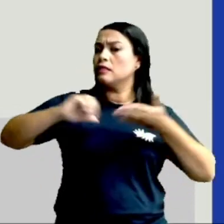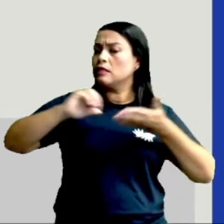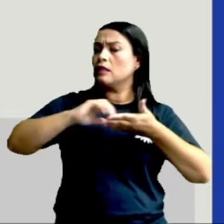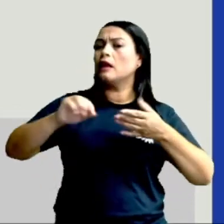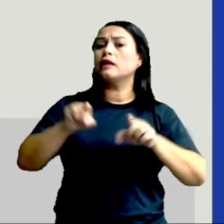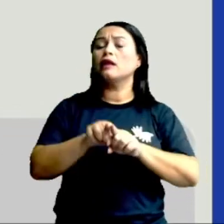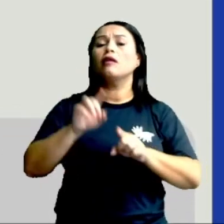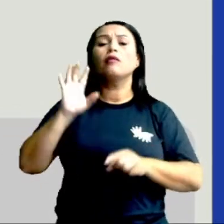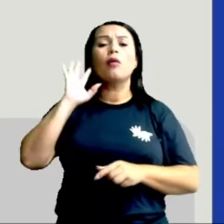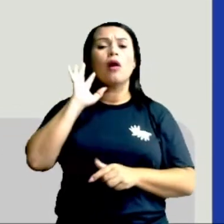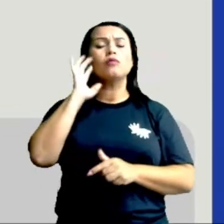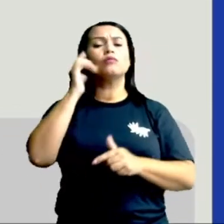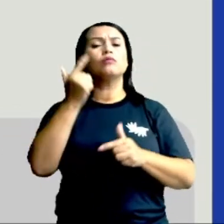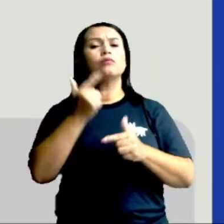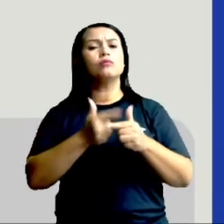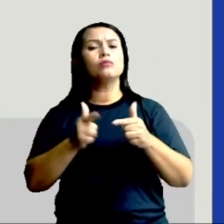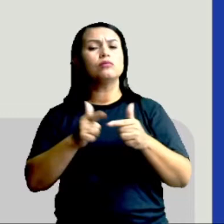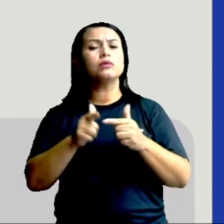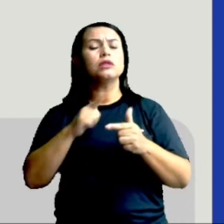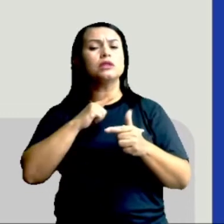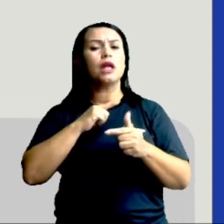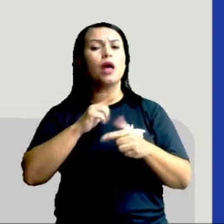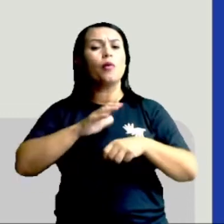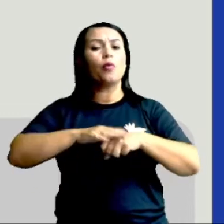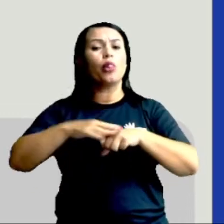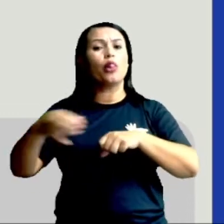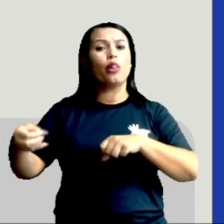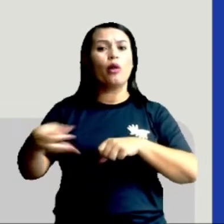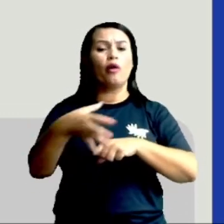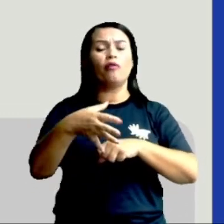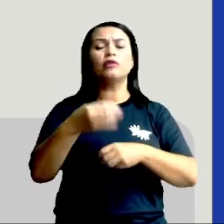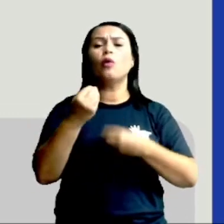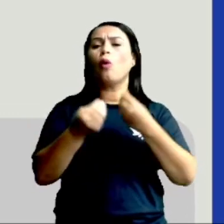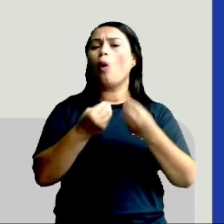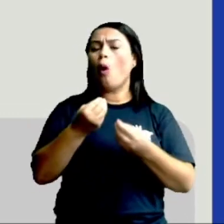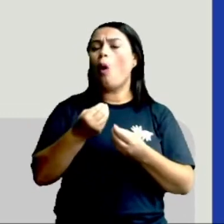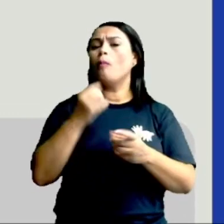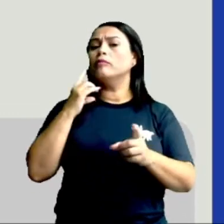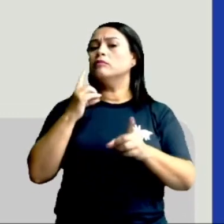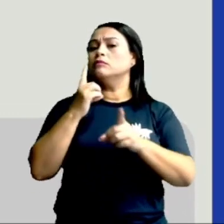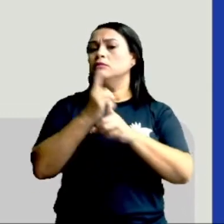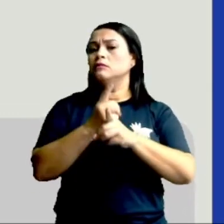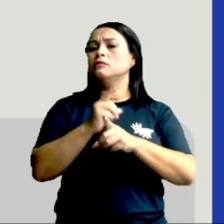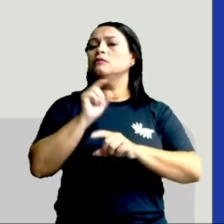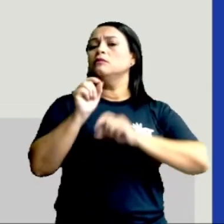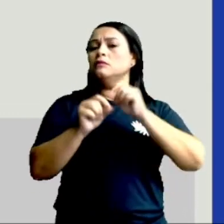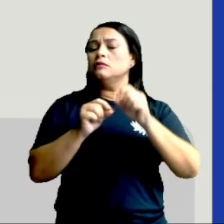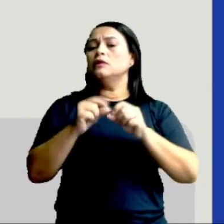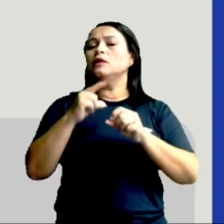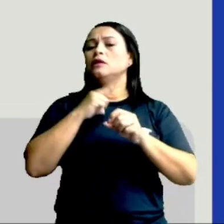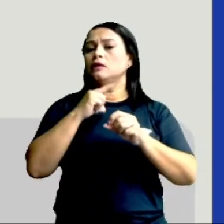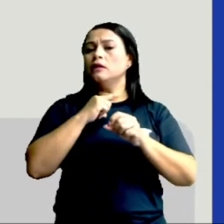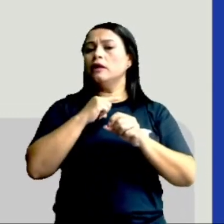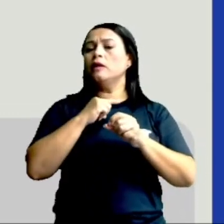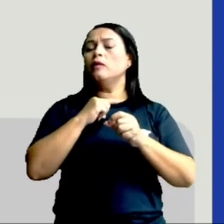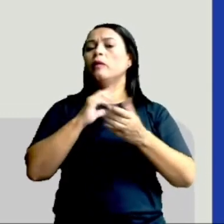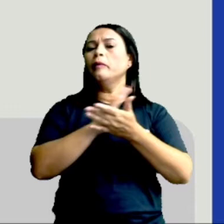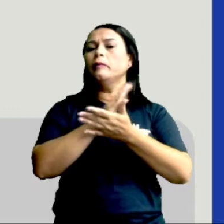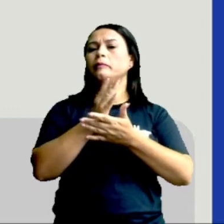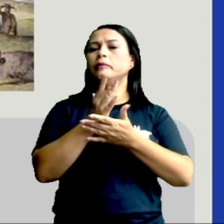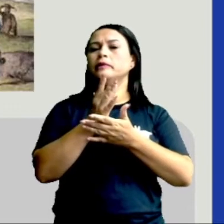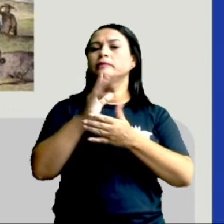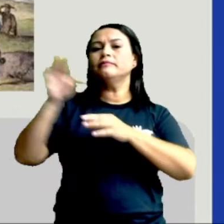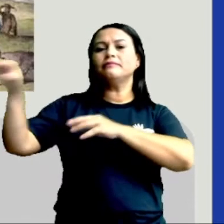solução para que houvesse essa mão de obra. Então, a solução encontrada foi o incremento de imigração estrangeira.